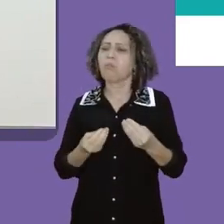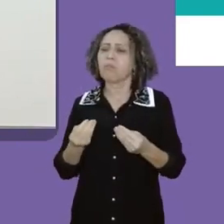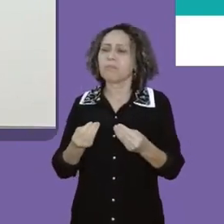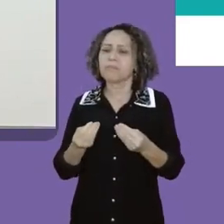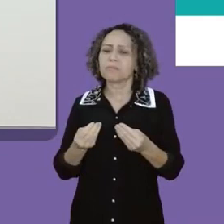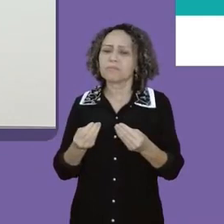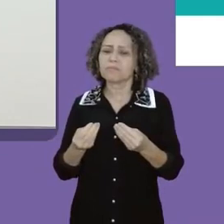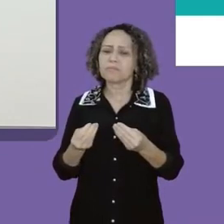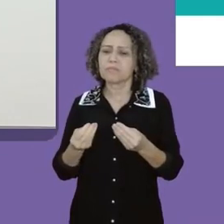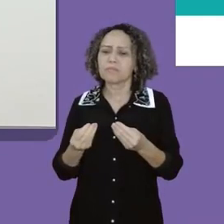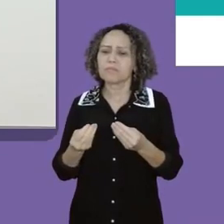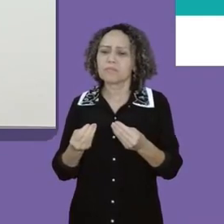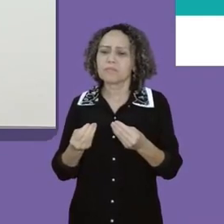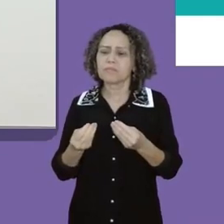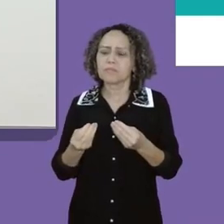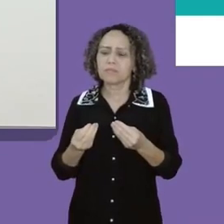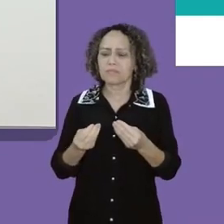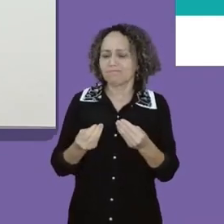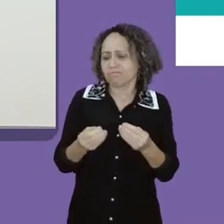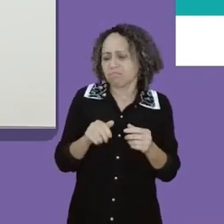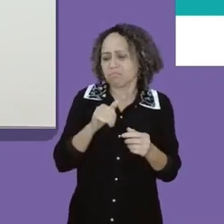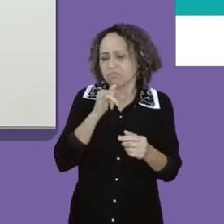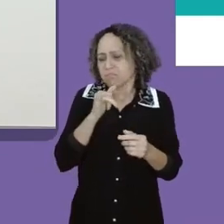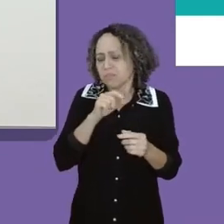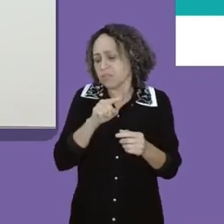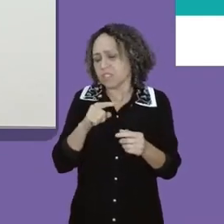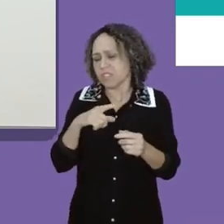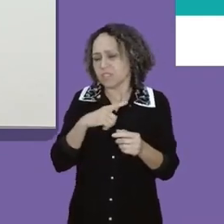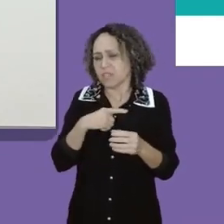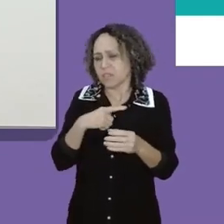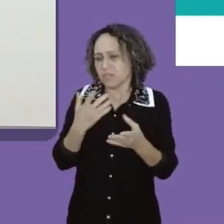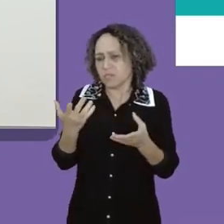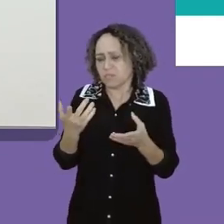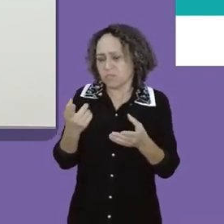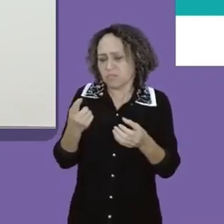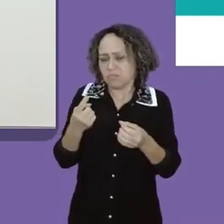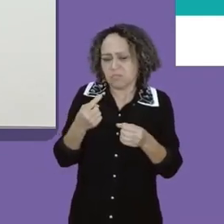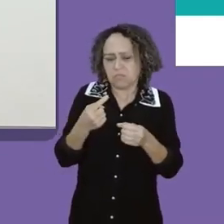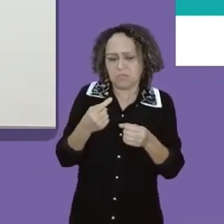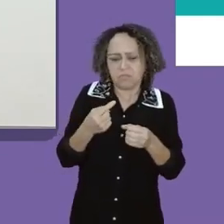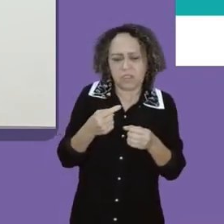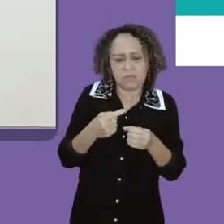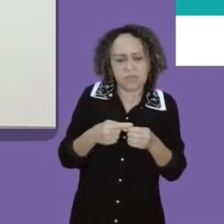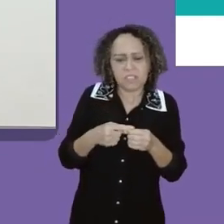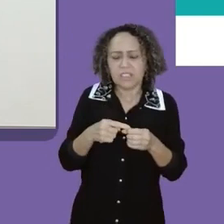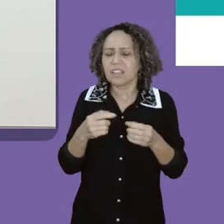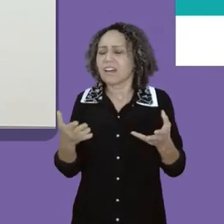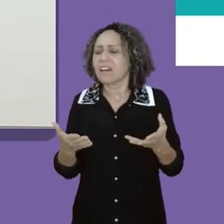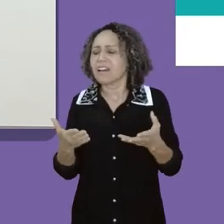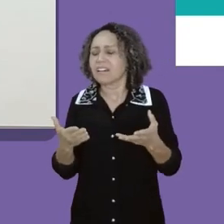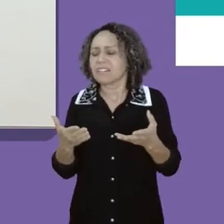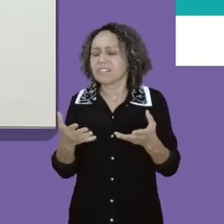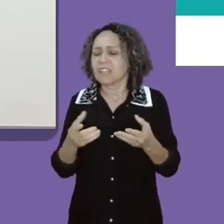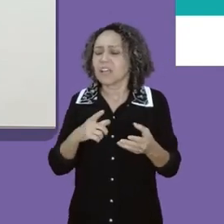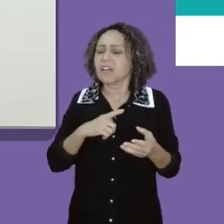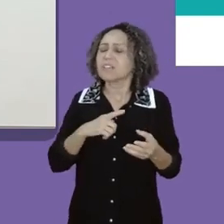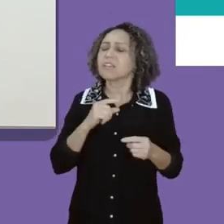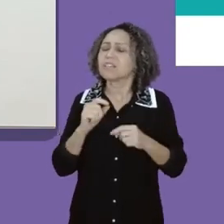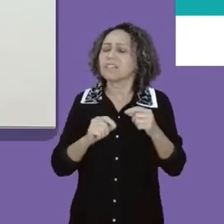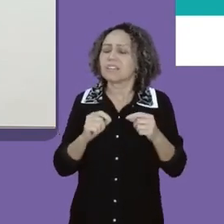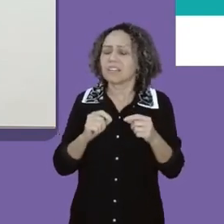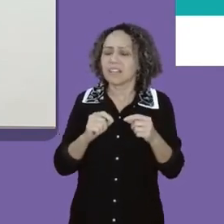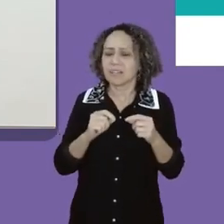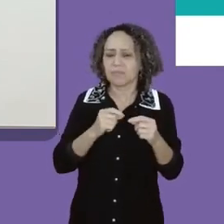do Brasil, mas eu tenho a minha família, eu tenho as minhas amigas, eu tenho meus colegas